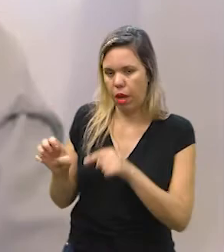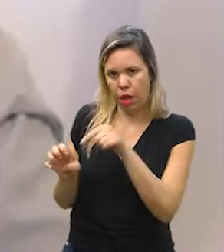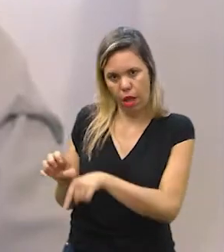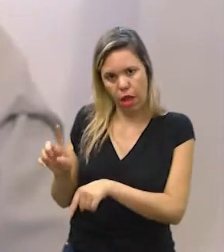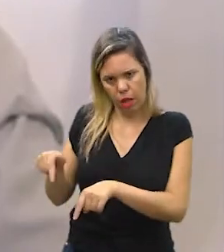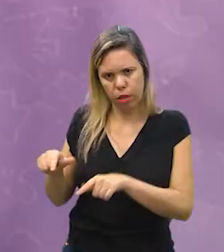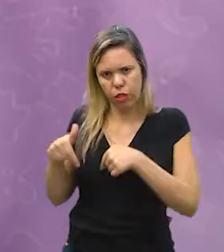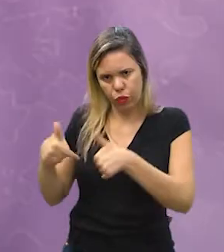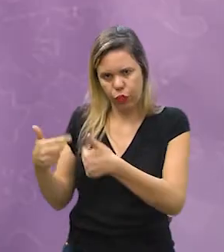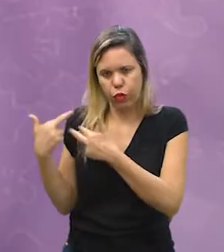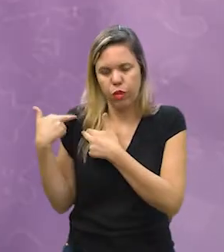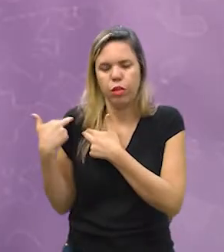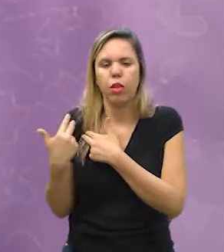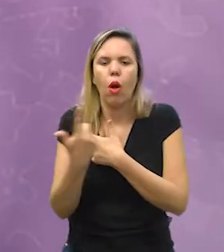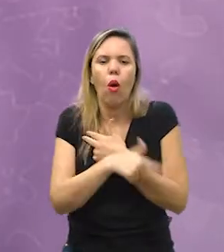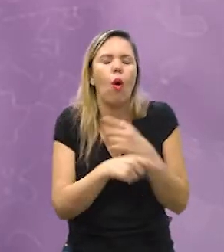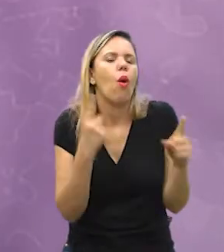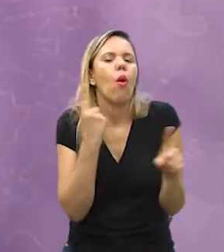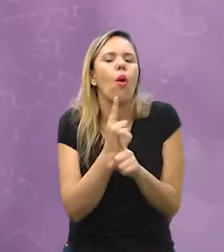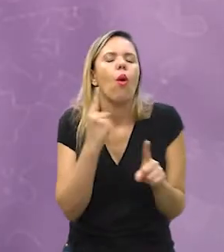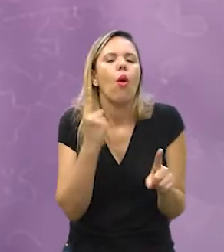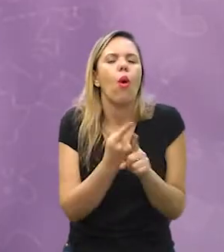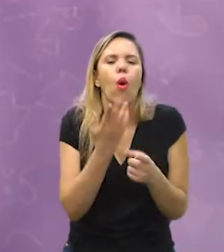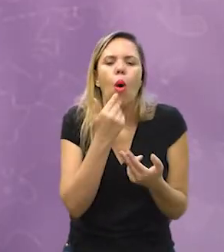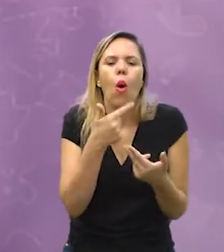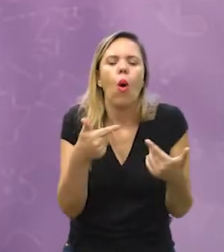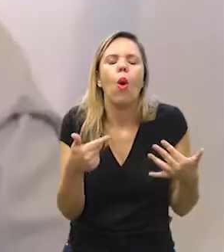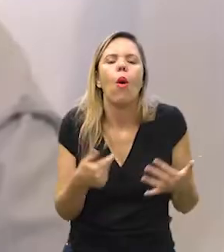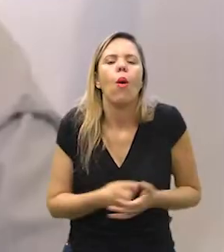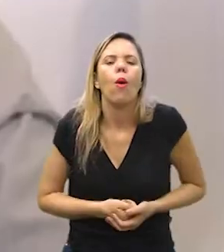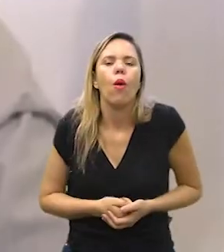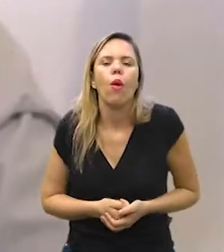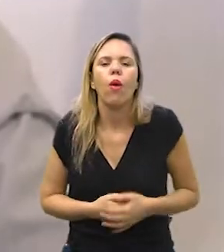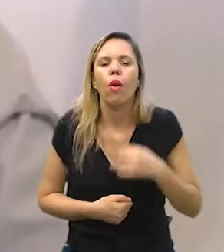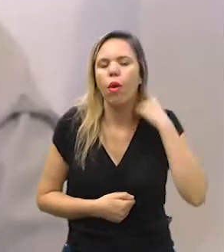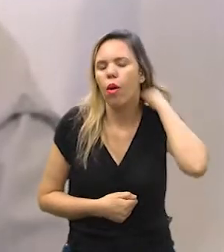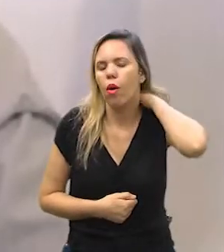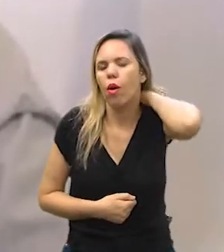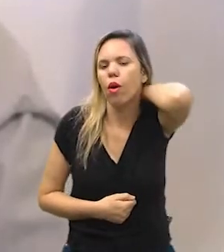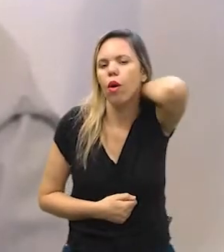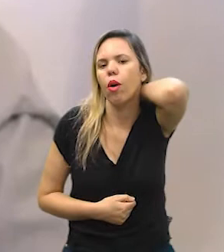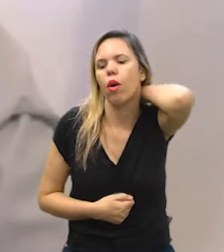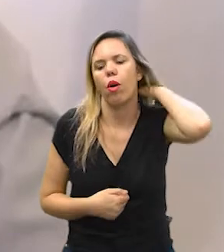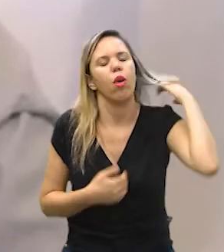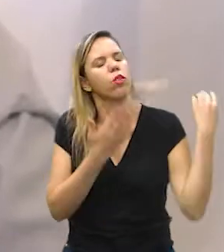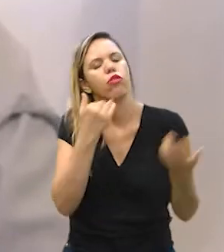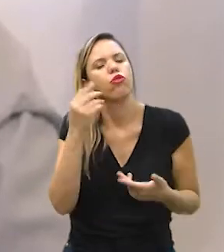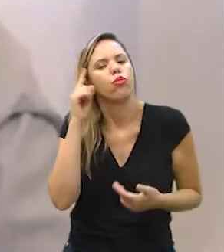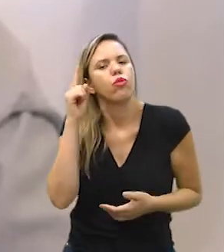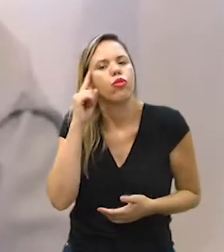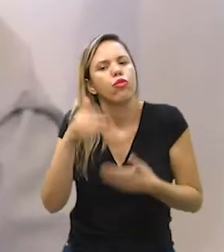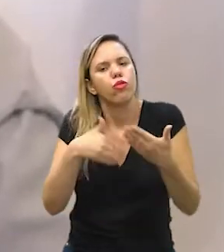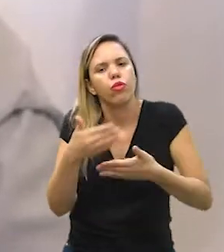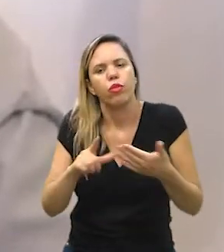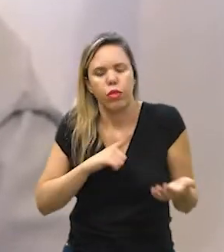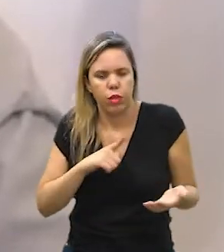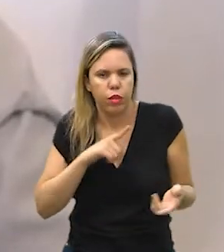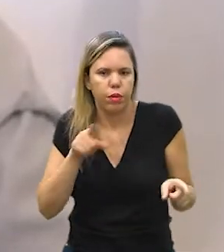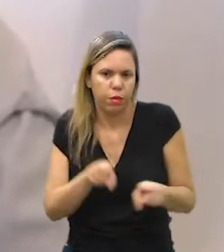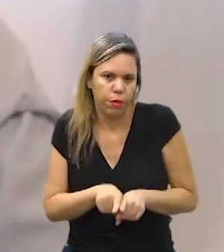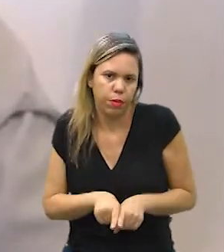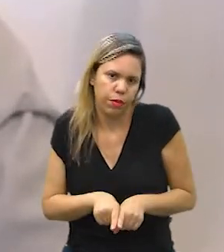essa função. E onde a gente encontra essas fibras, doutor? Na nossa comida, no nosso dia a dia. Existem